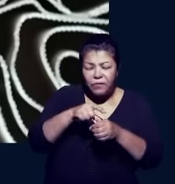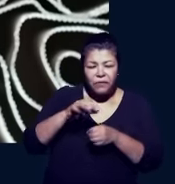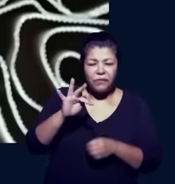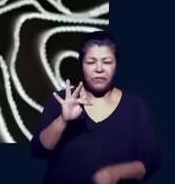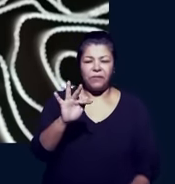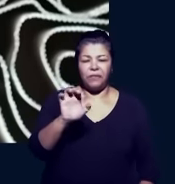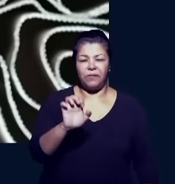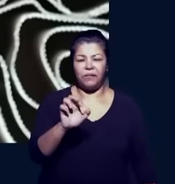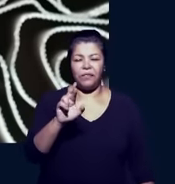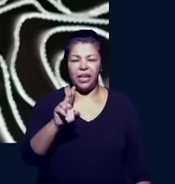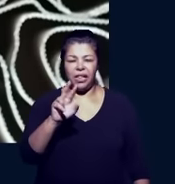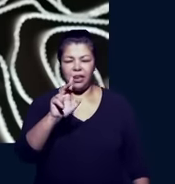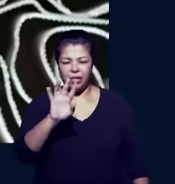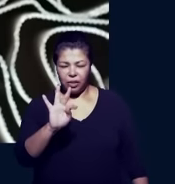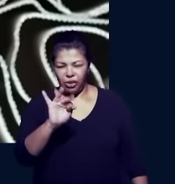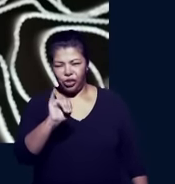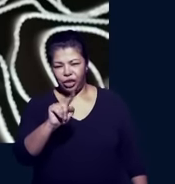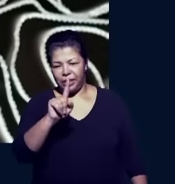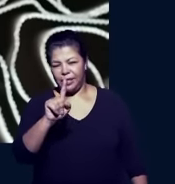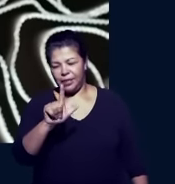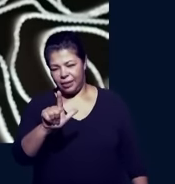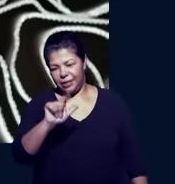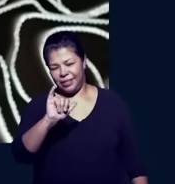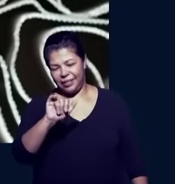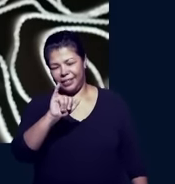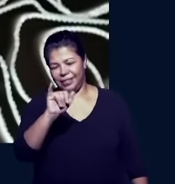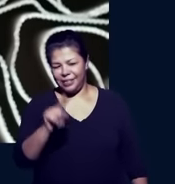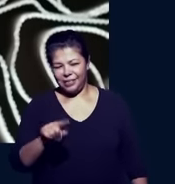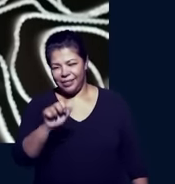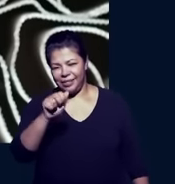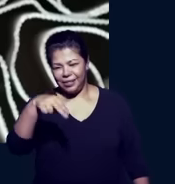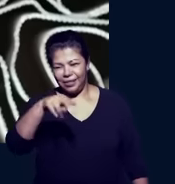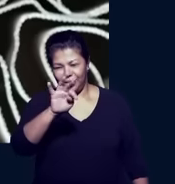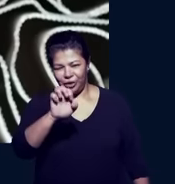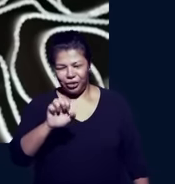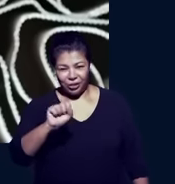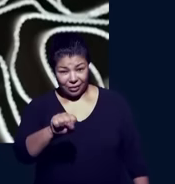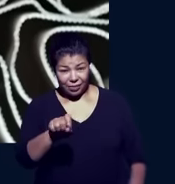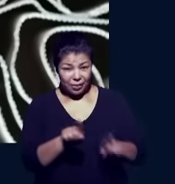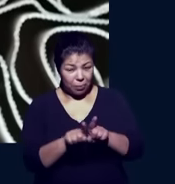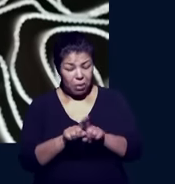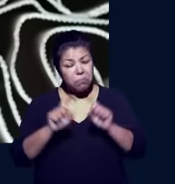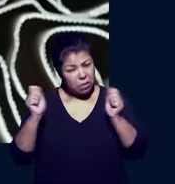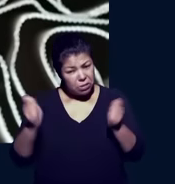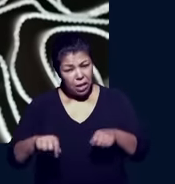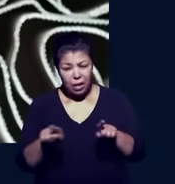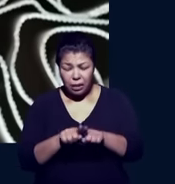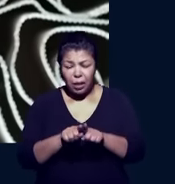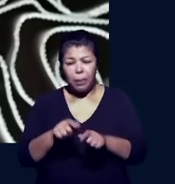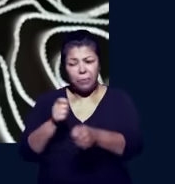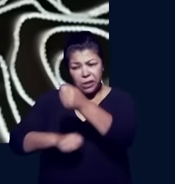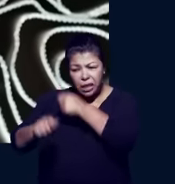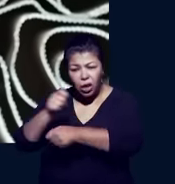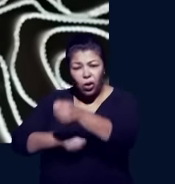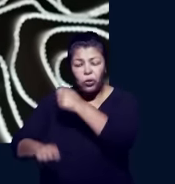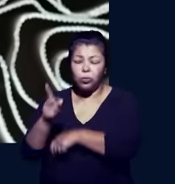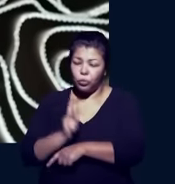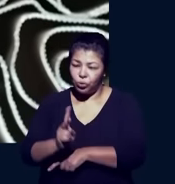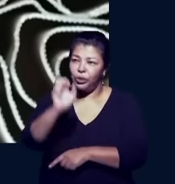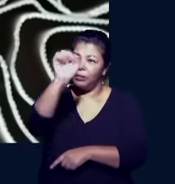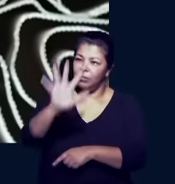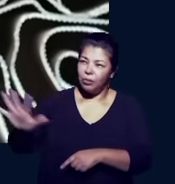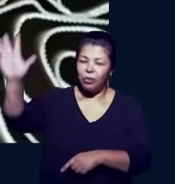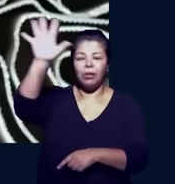Ucrânia né ou continuamos fazer negócio com os Estados Unidos com a Europa com os nossos vizinhos isso é um